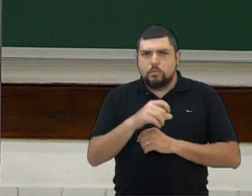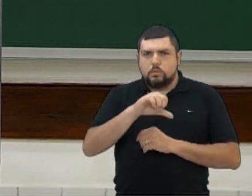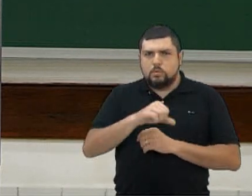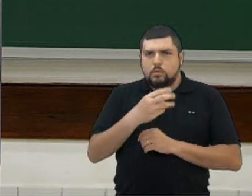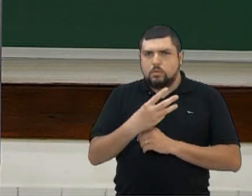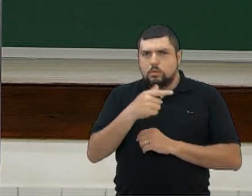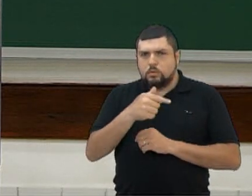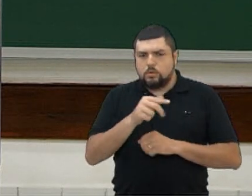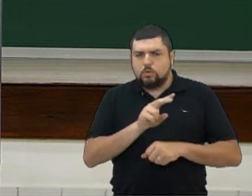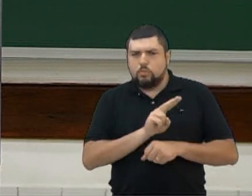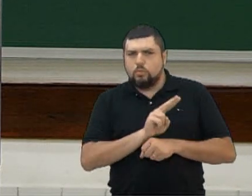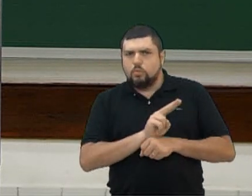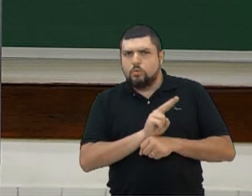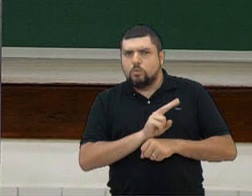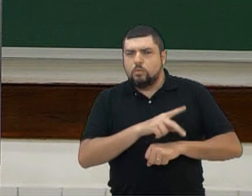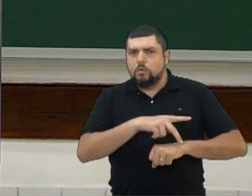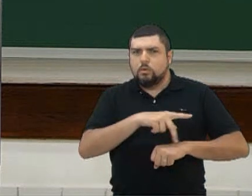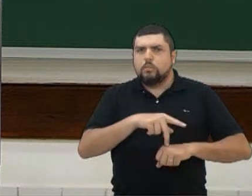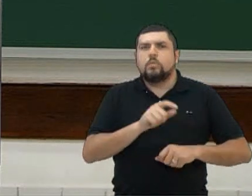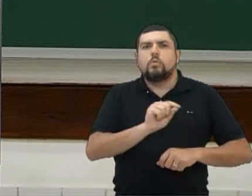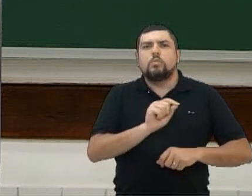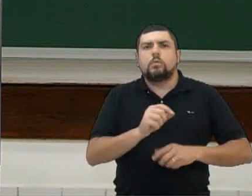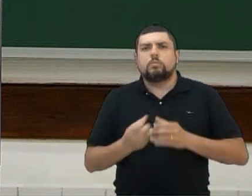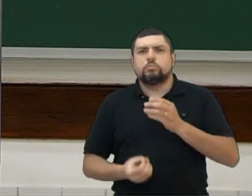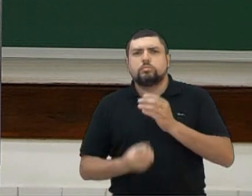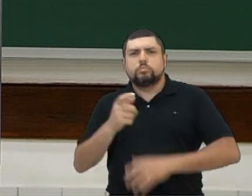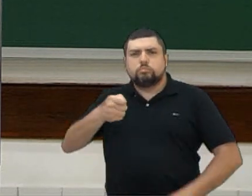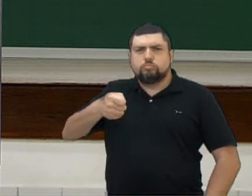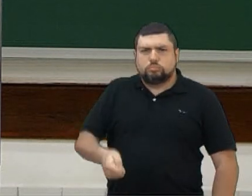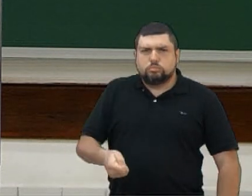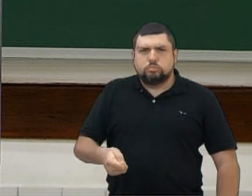do país, decreta uma ditadura.